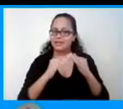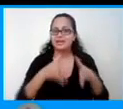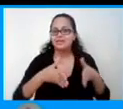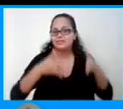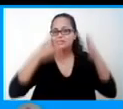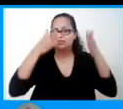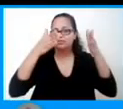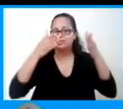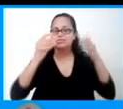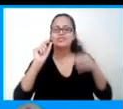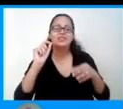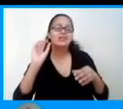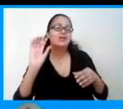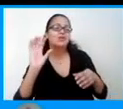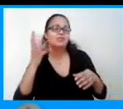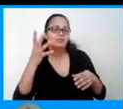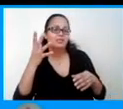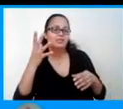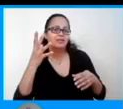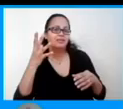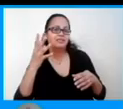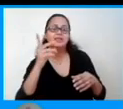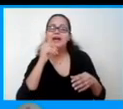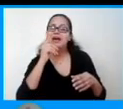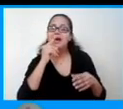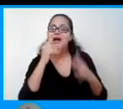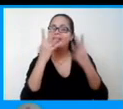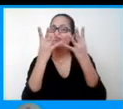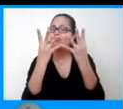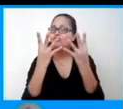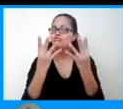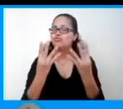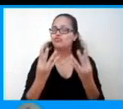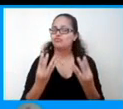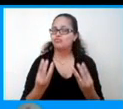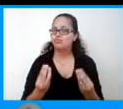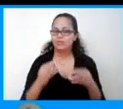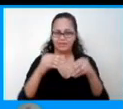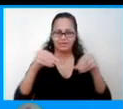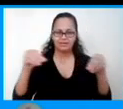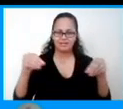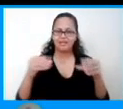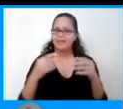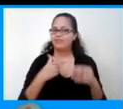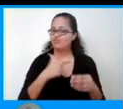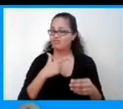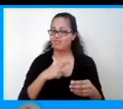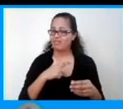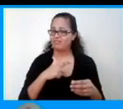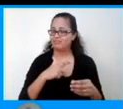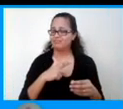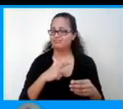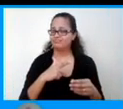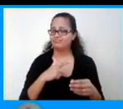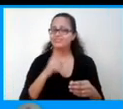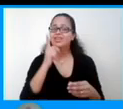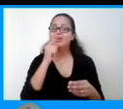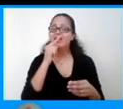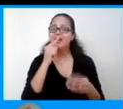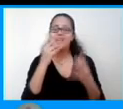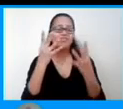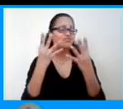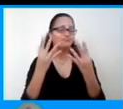Com isso acontece o quê? A redução da infiltração das águas nos solos, né? Então a água cai na rua, cai na calçada, ela não vai ser absorvida,